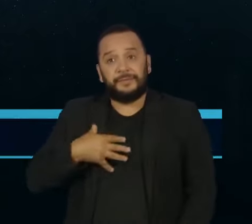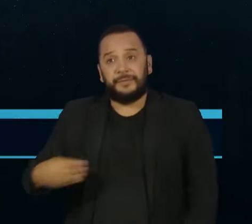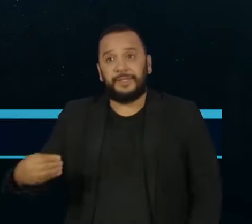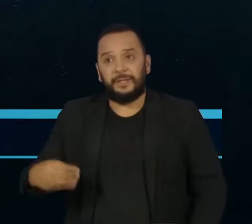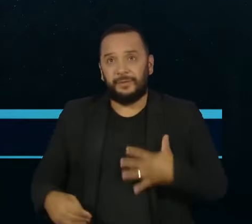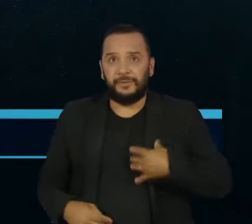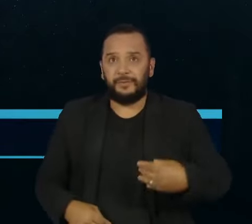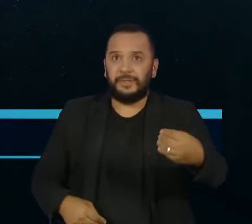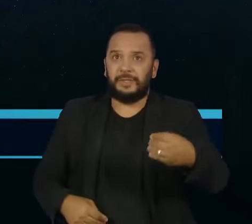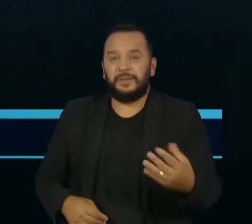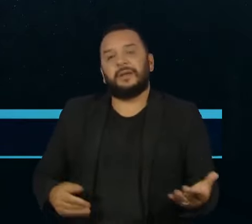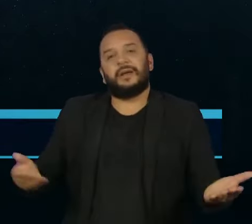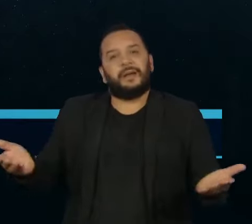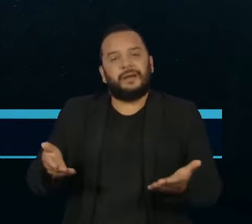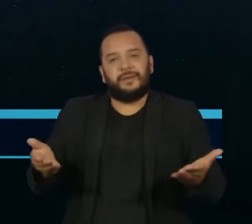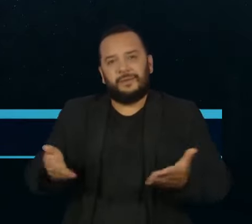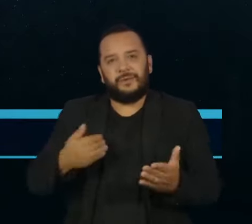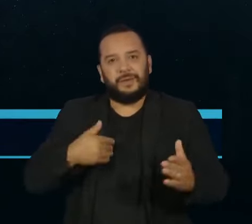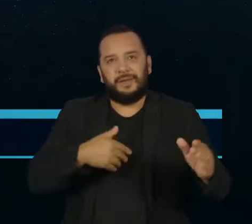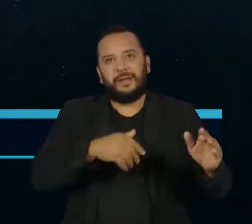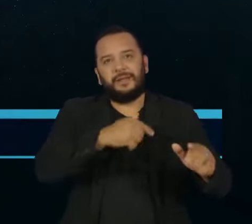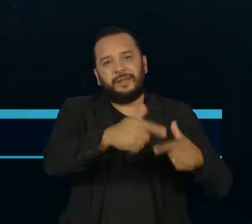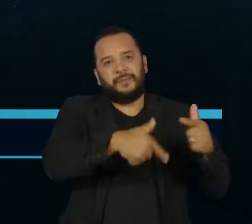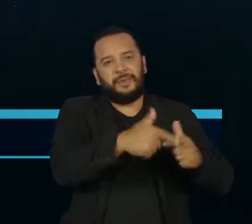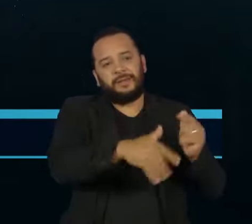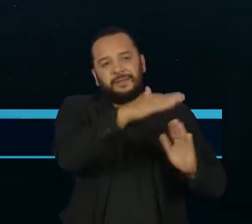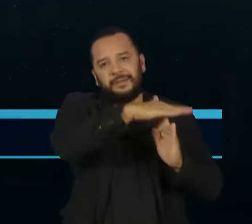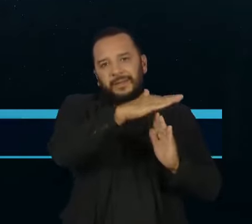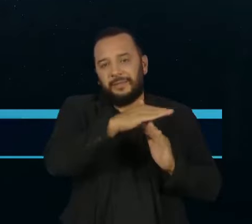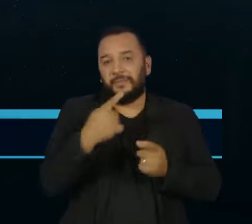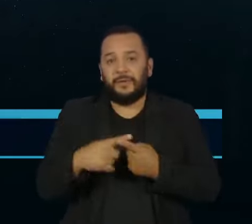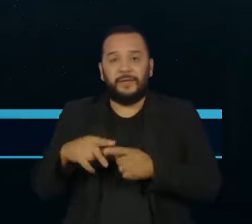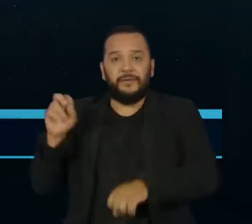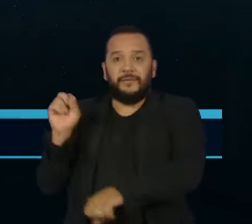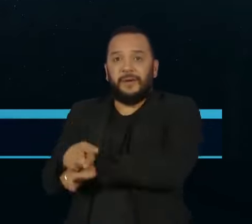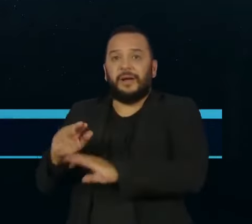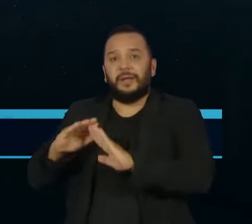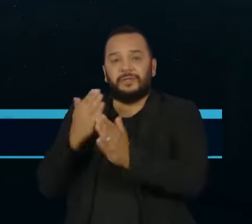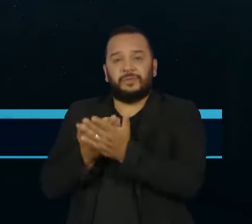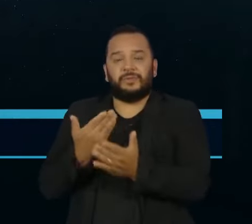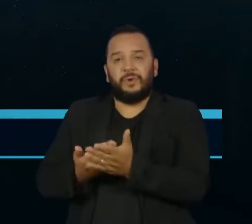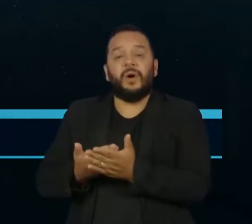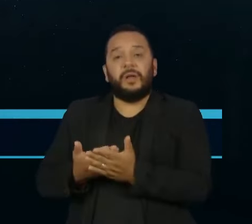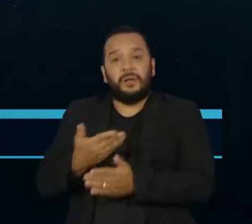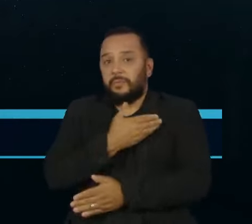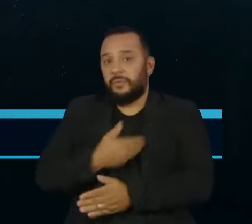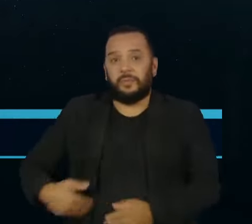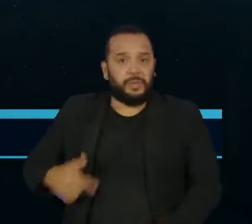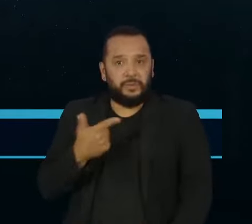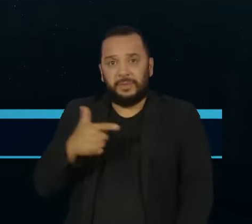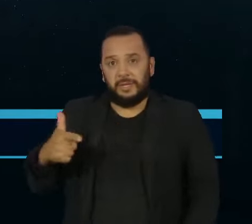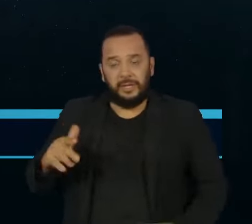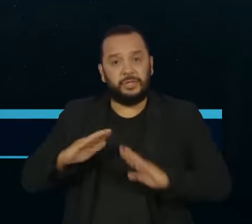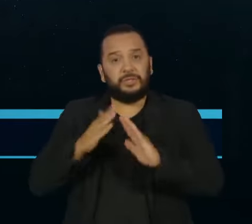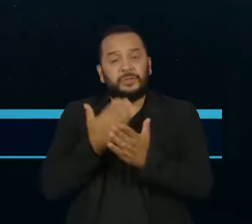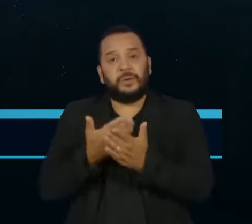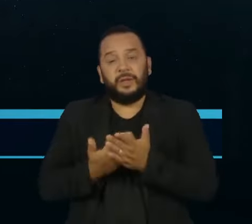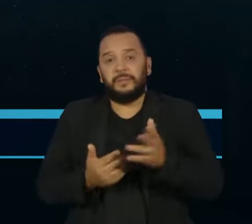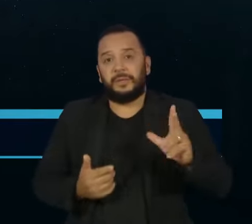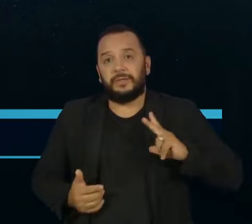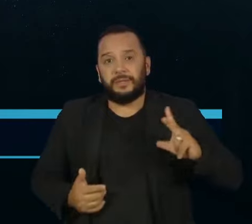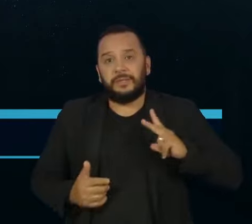a rota profissional precisou mudar. Amanda não encontrou vagas em creches públicas e, na particular, teria que gastar pelo